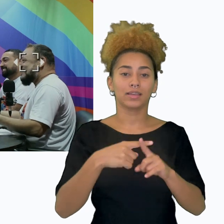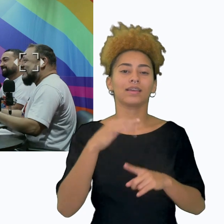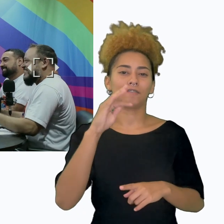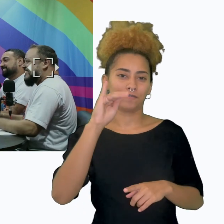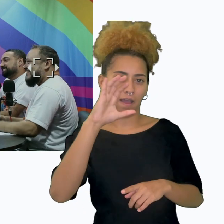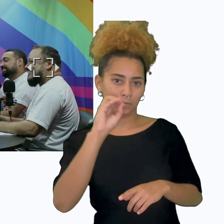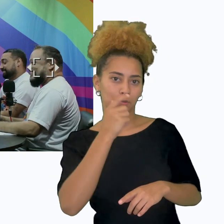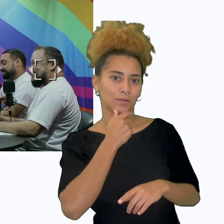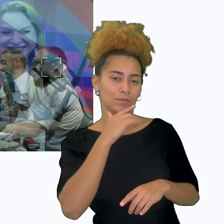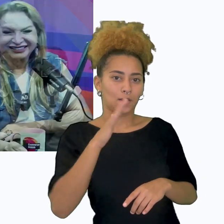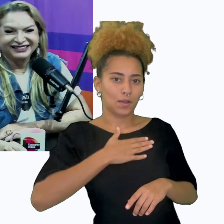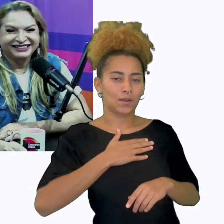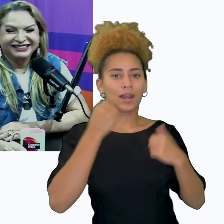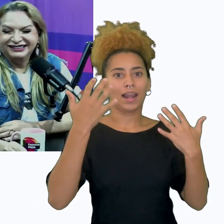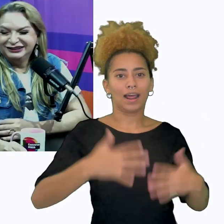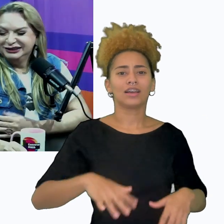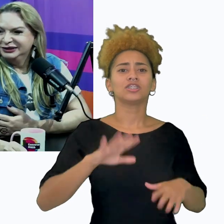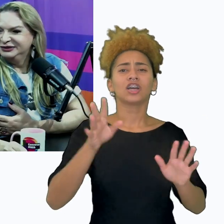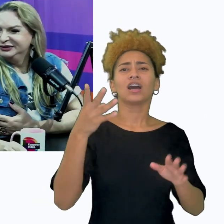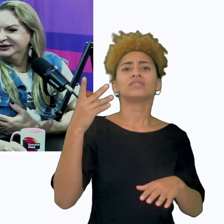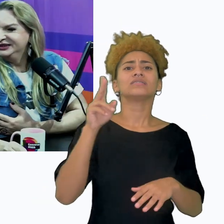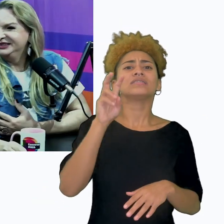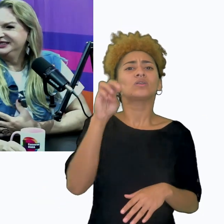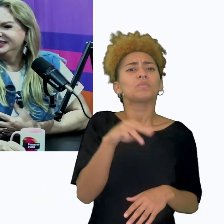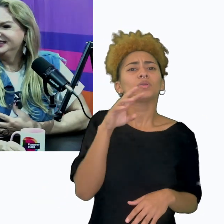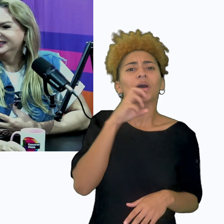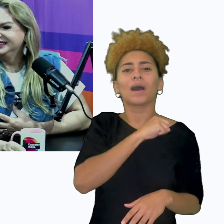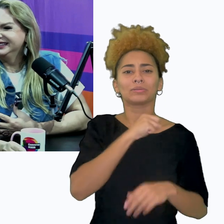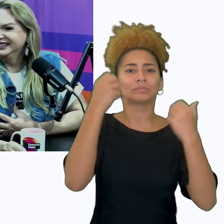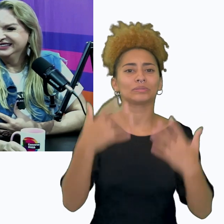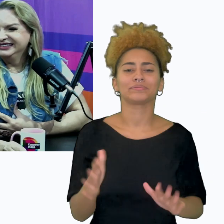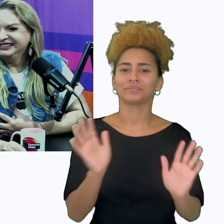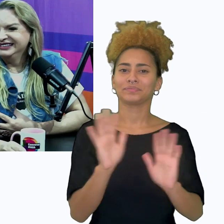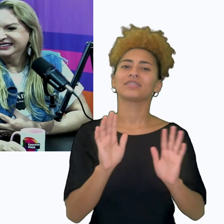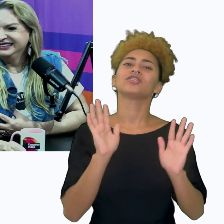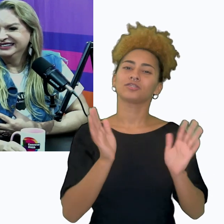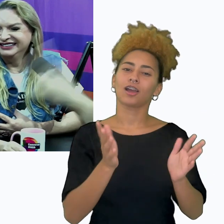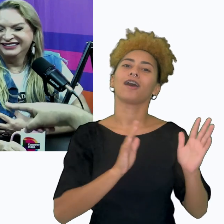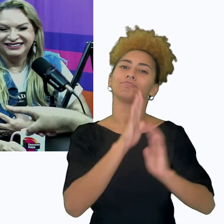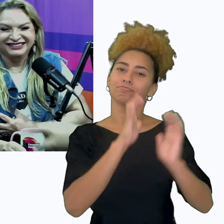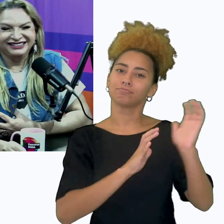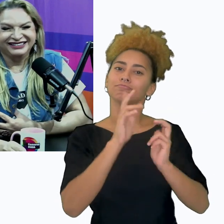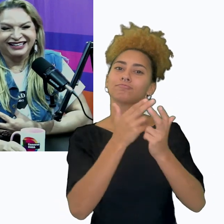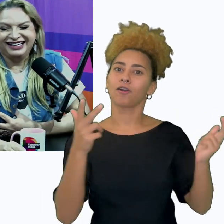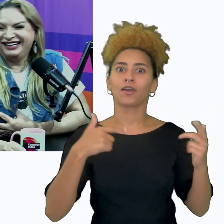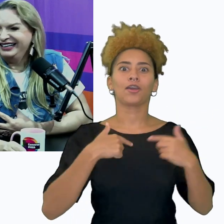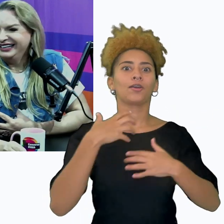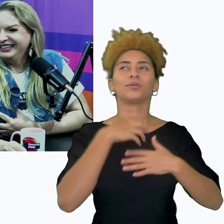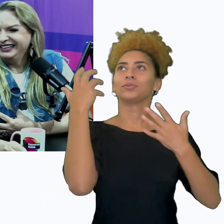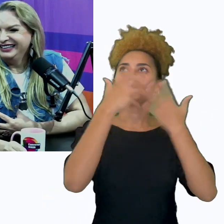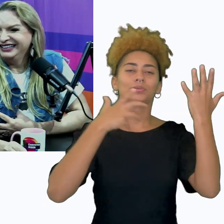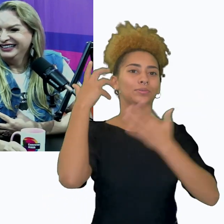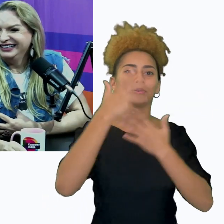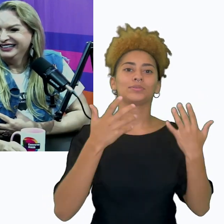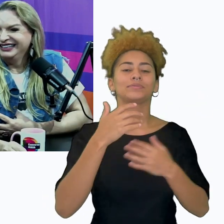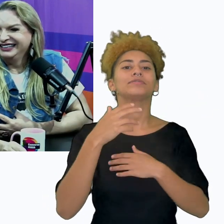sabe por quê? Porque Fábio gosta, que a gente quer contar a vida. Minha vida tem 40 ali, que eu conto em 5 minutos, aí não dá. Minha briga toda com ele, toda a vida é exatamente isso. Gente, eu